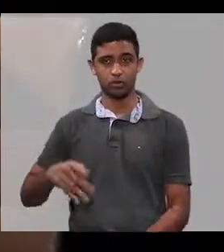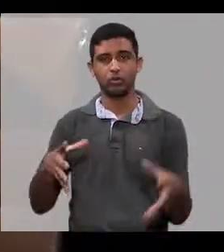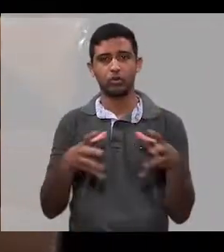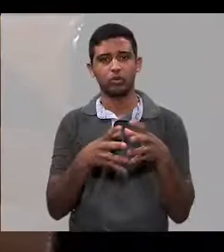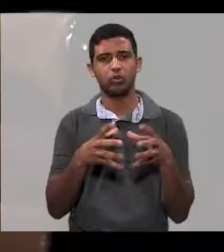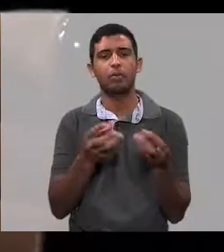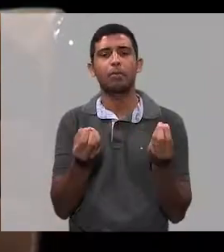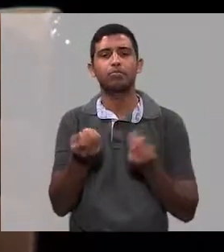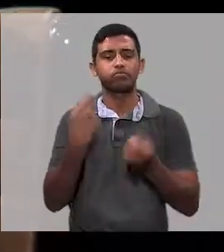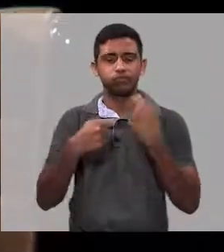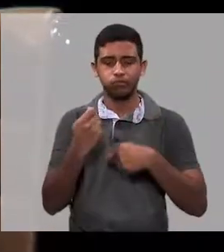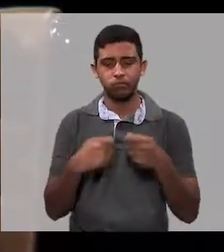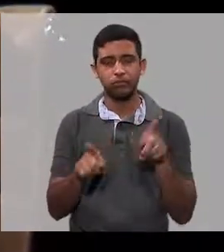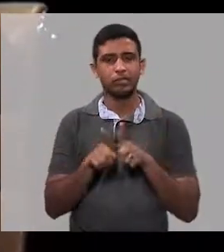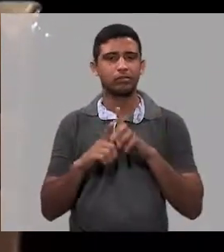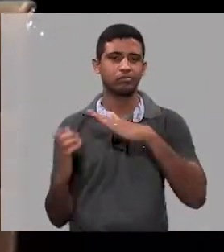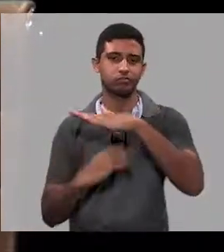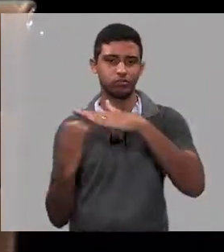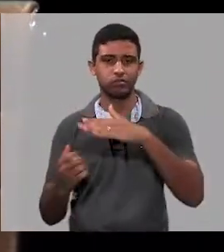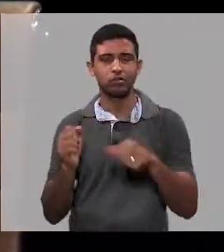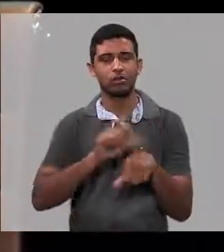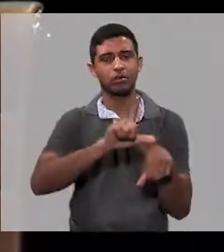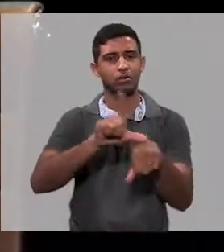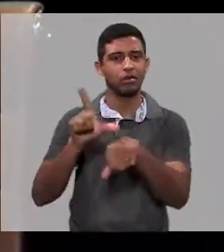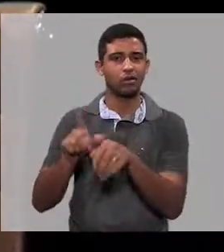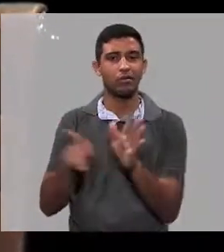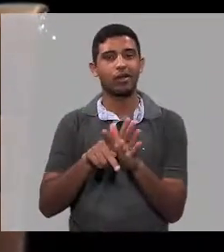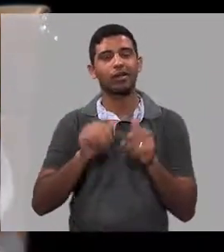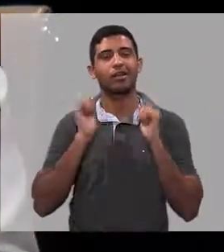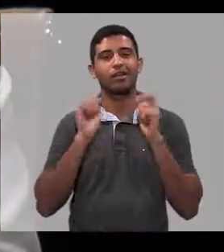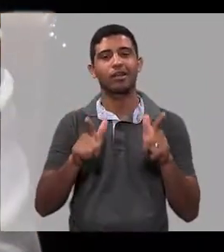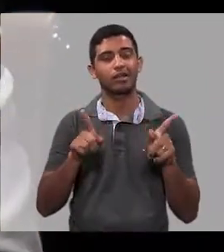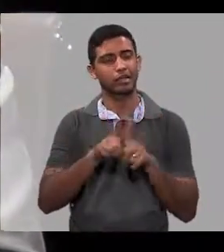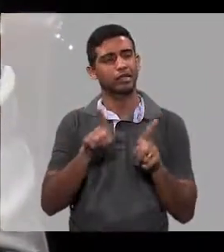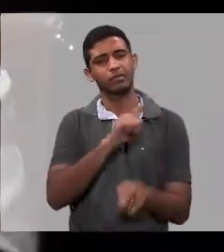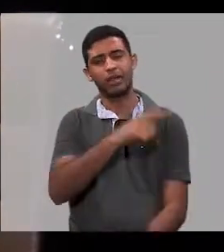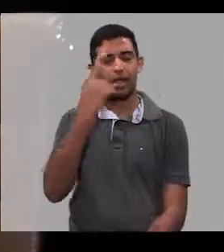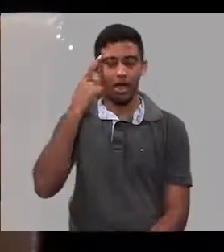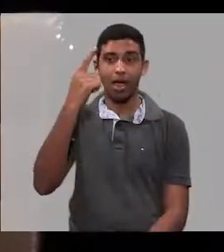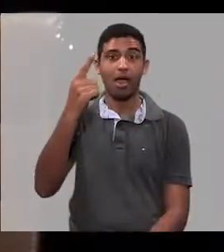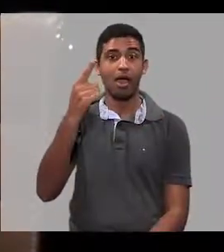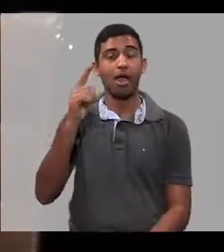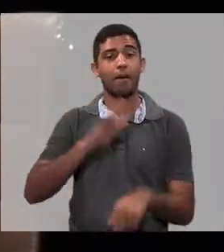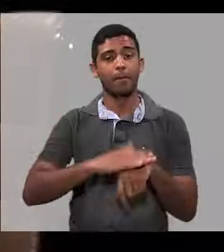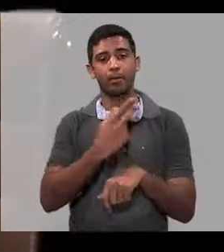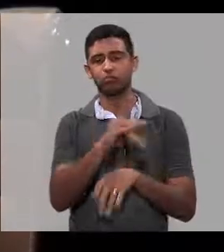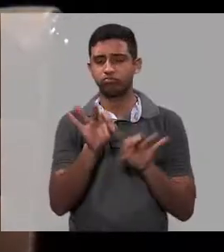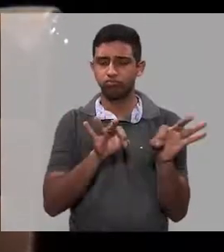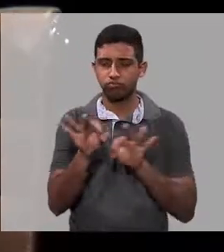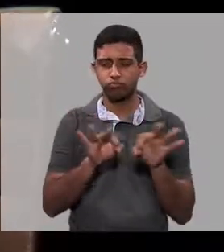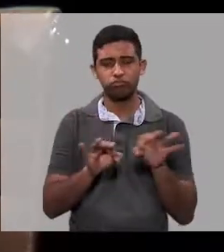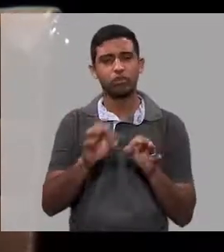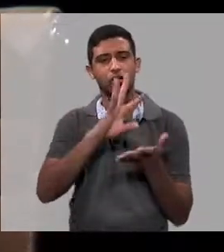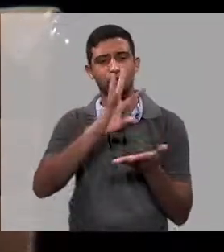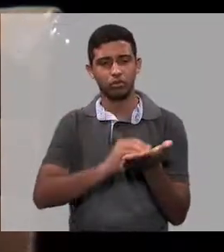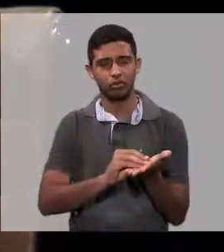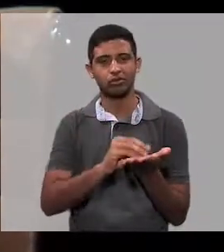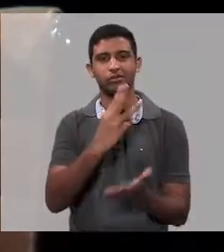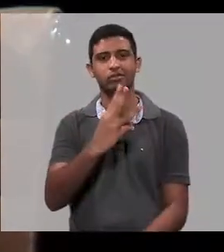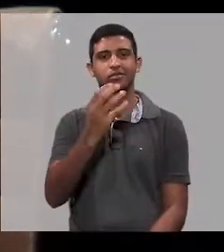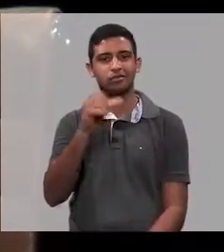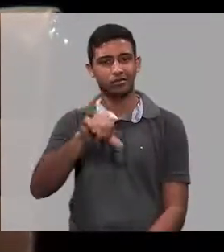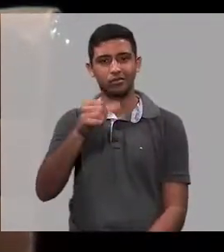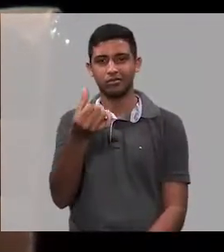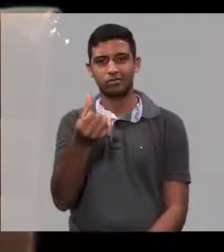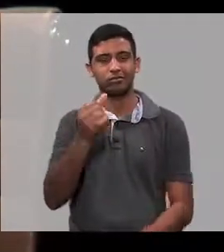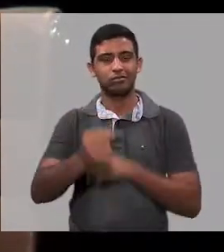da Comissão de Economia, Indústria e Comércio da ALERJ, é idealizador e um dos autores da Resolução 396